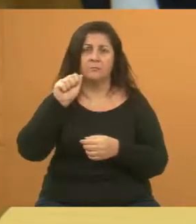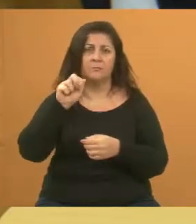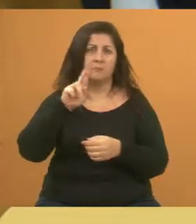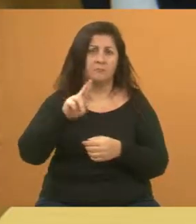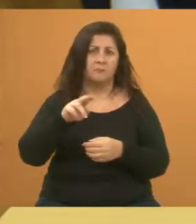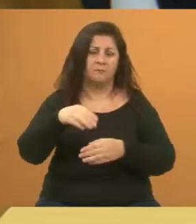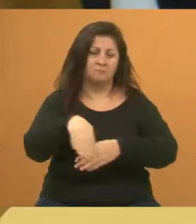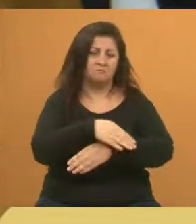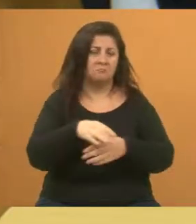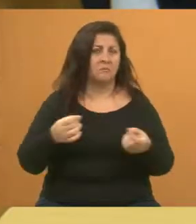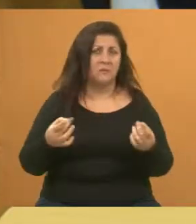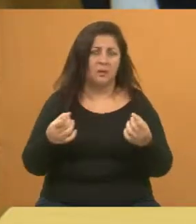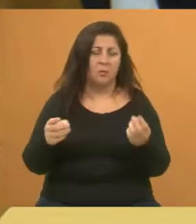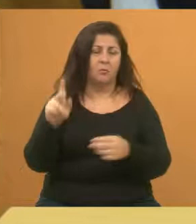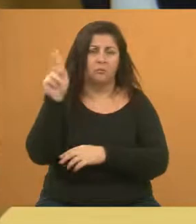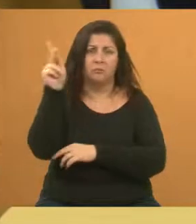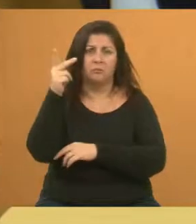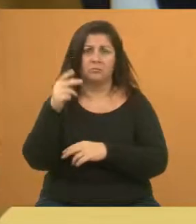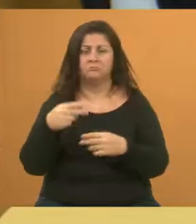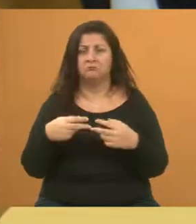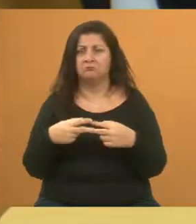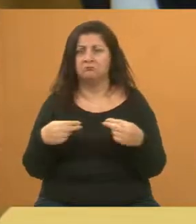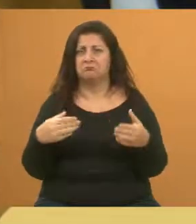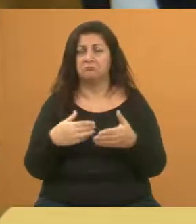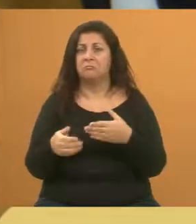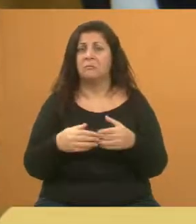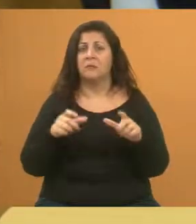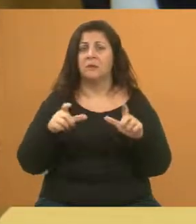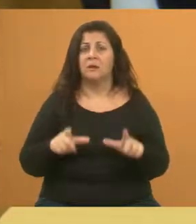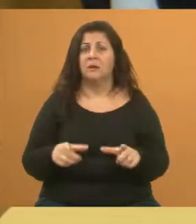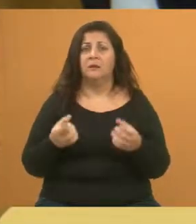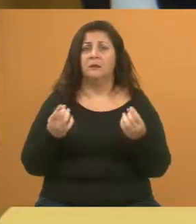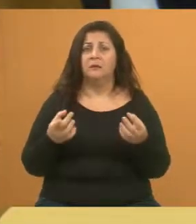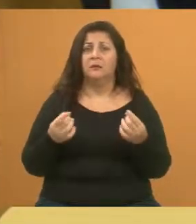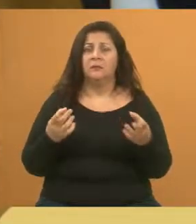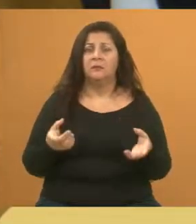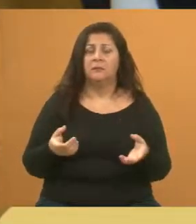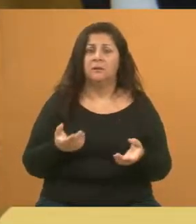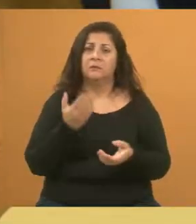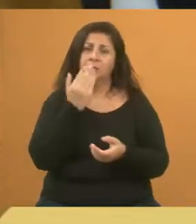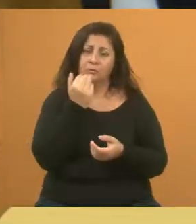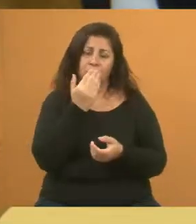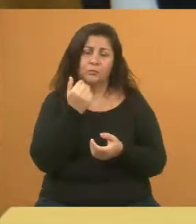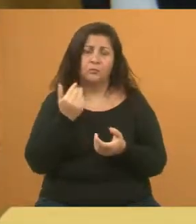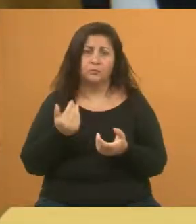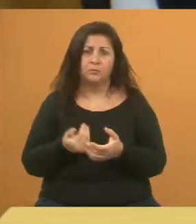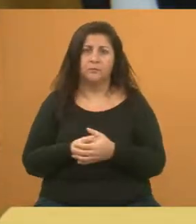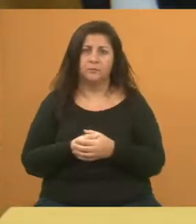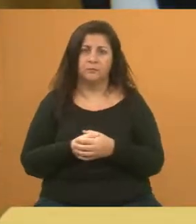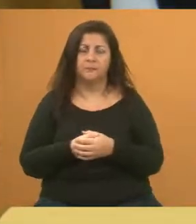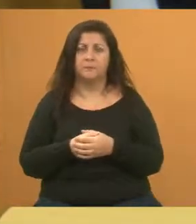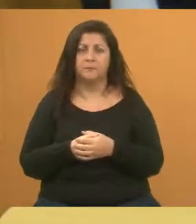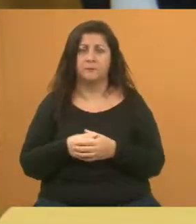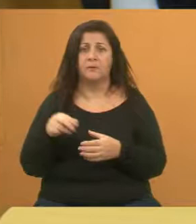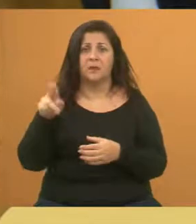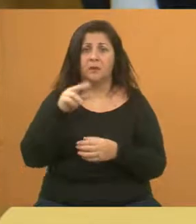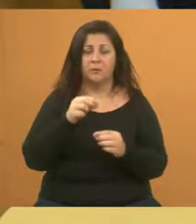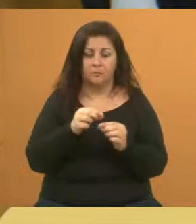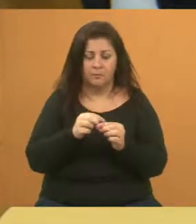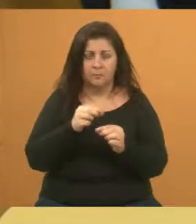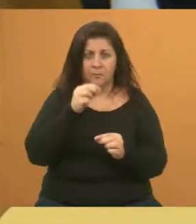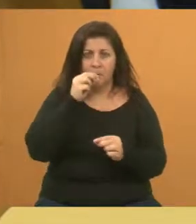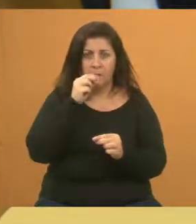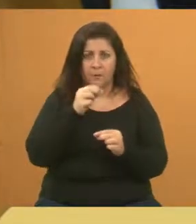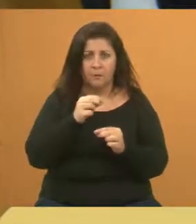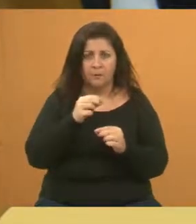ambulantes, hotéis e similares, ou quaisquer estabelecimentos que forneçam gêneros alimentícios e que utilizam canudos no